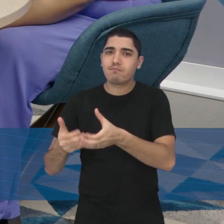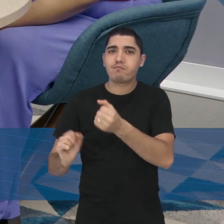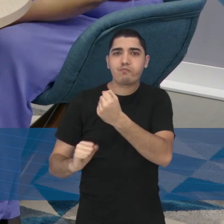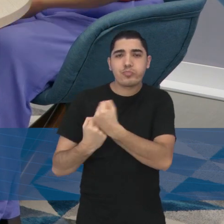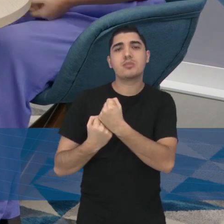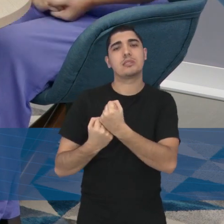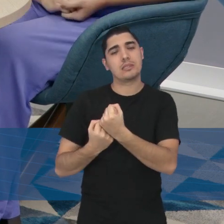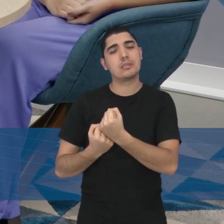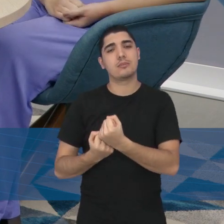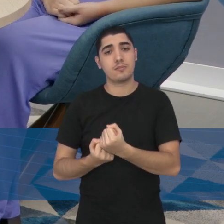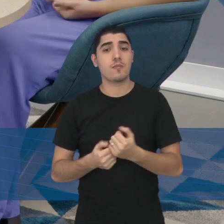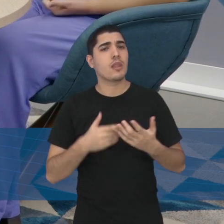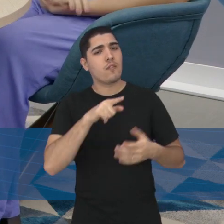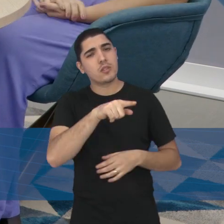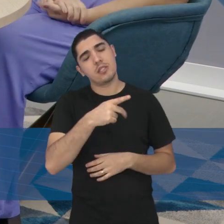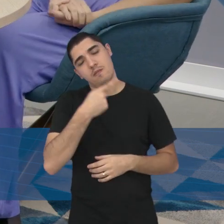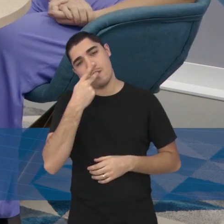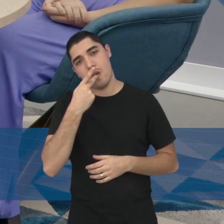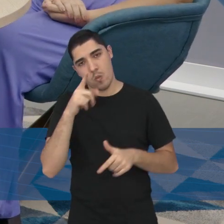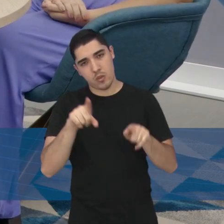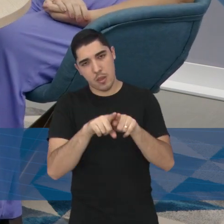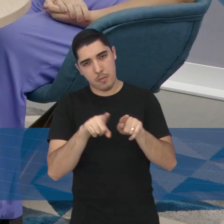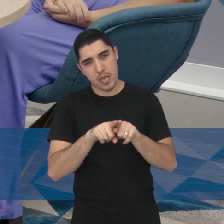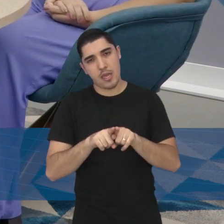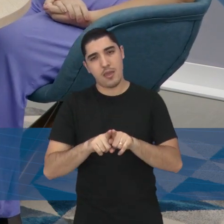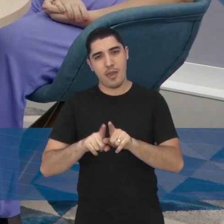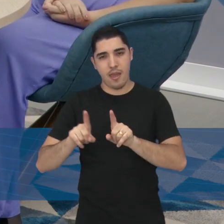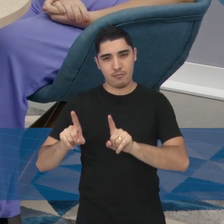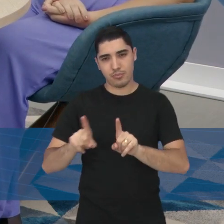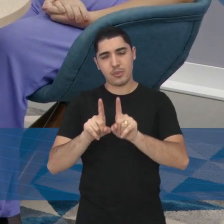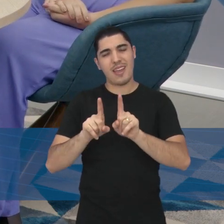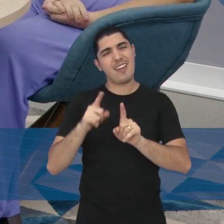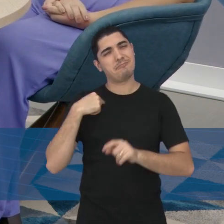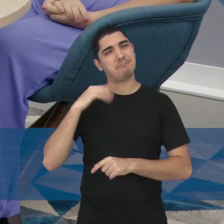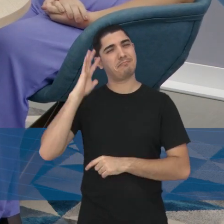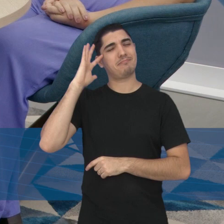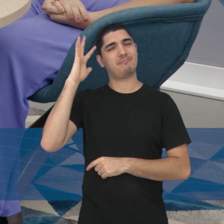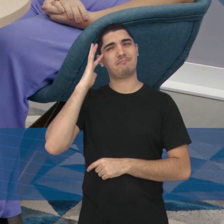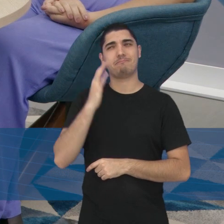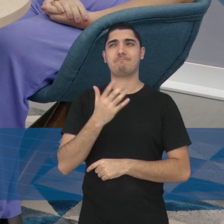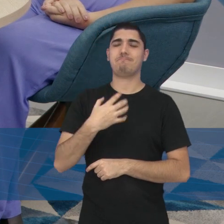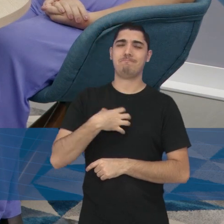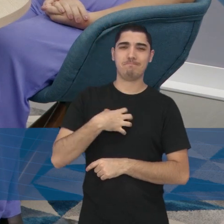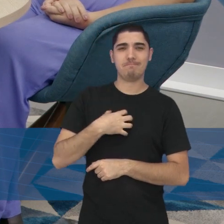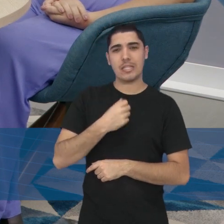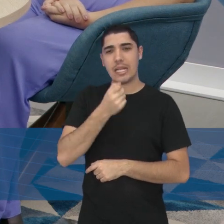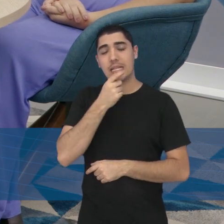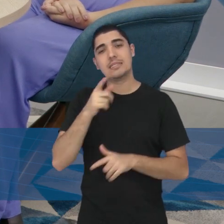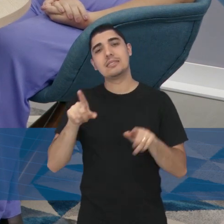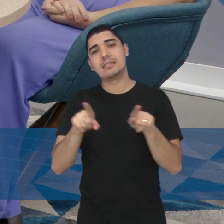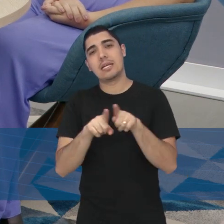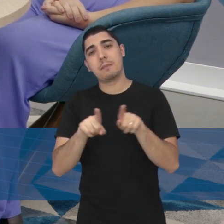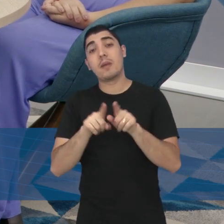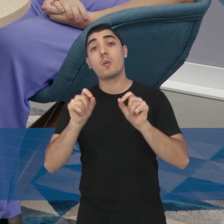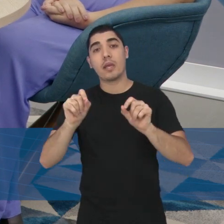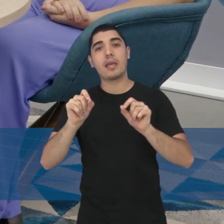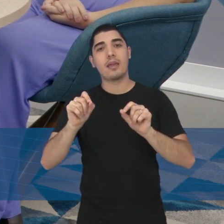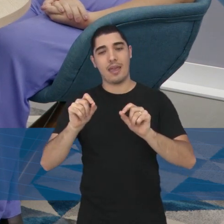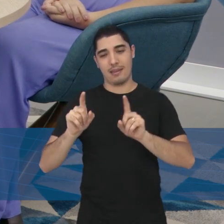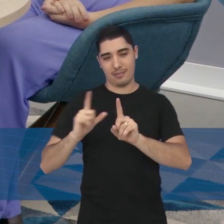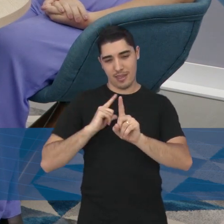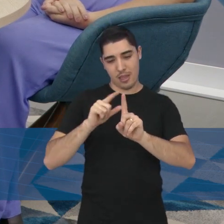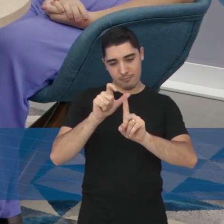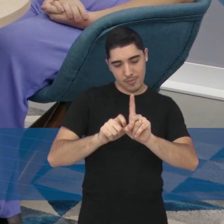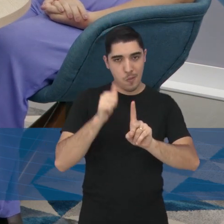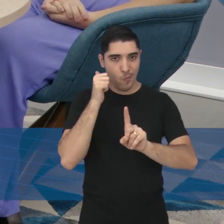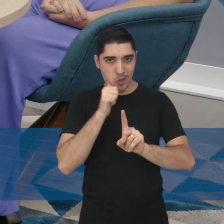Você citou na questão, né, do planejamento, o homem é engraçado, e quando a gente fala em planejamento, a sobrecarga também ainda vai mais